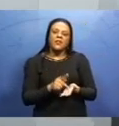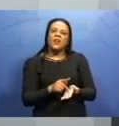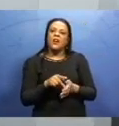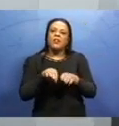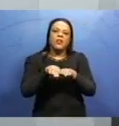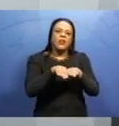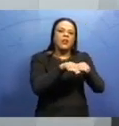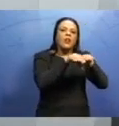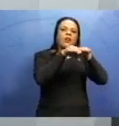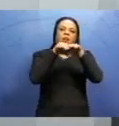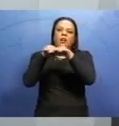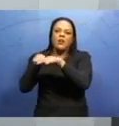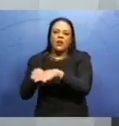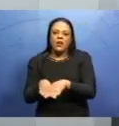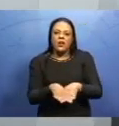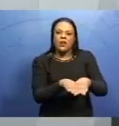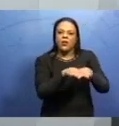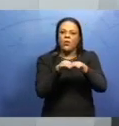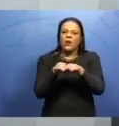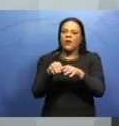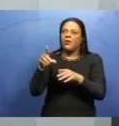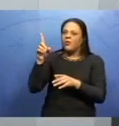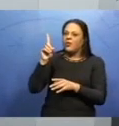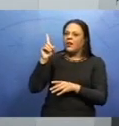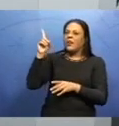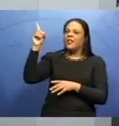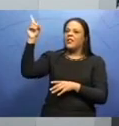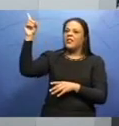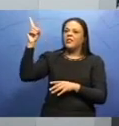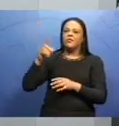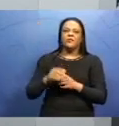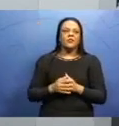iguais perante a Deus, não é mesmo? Então, vamos lá?